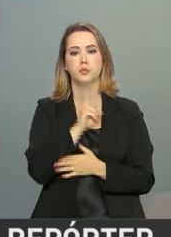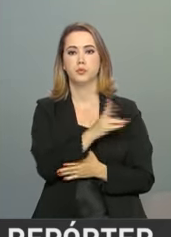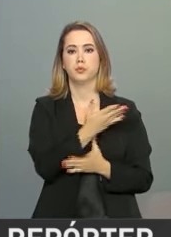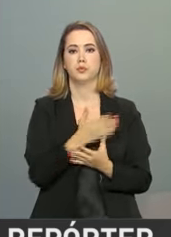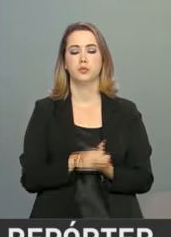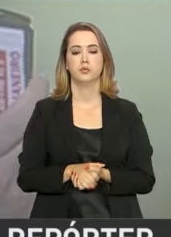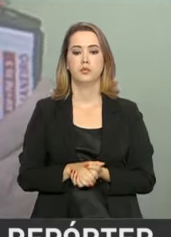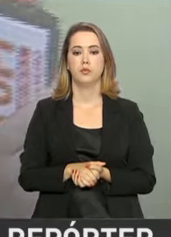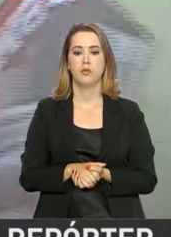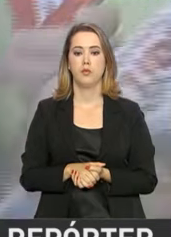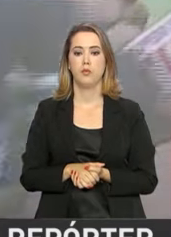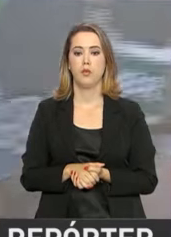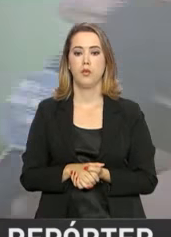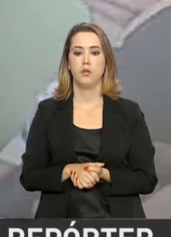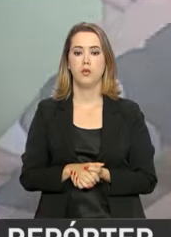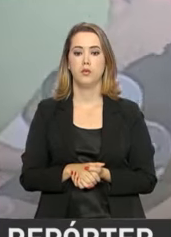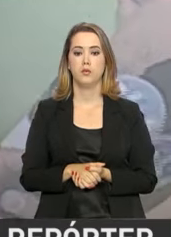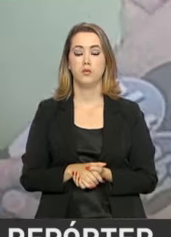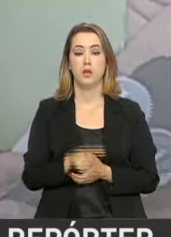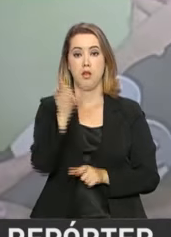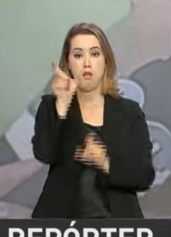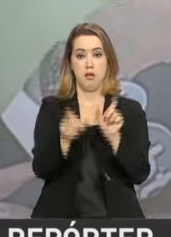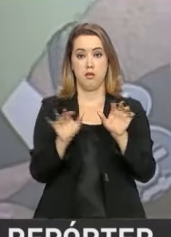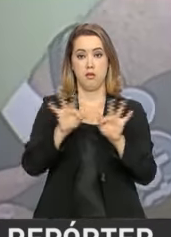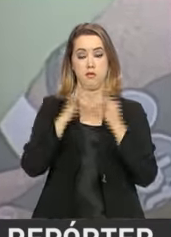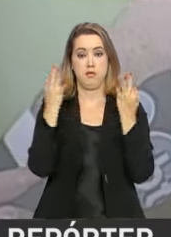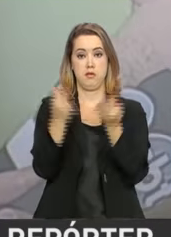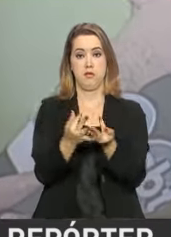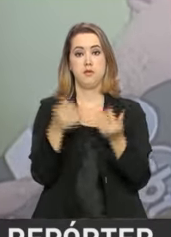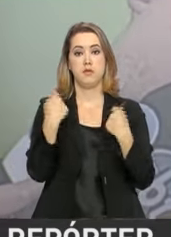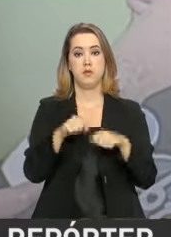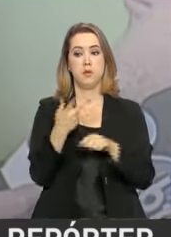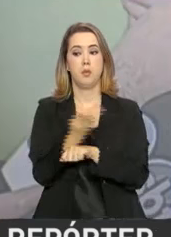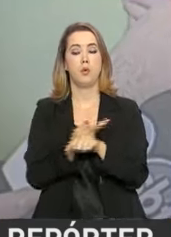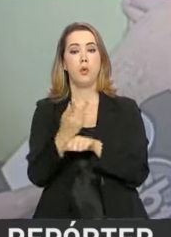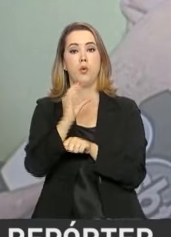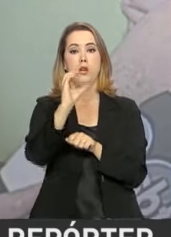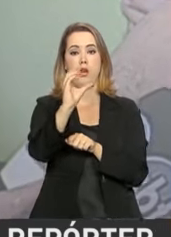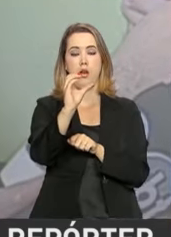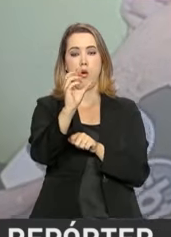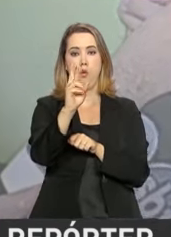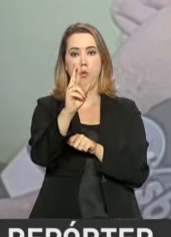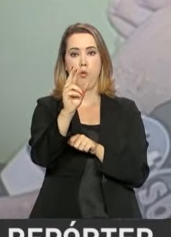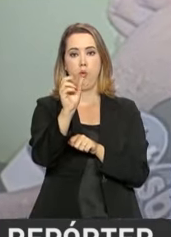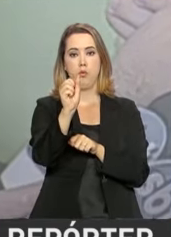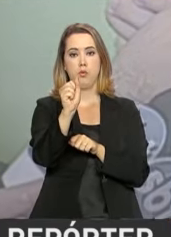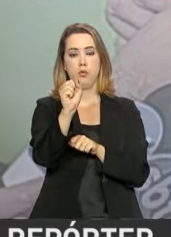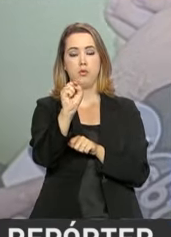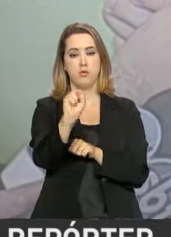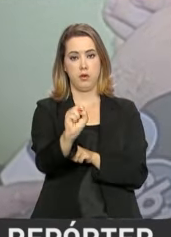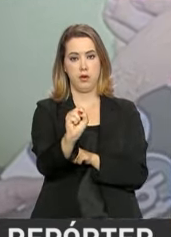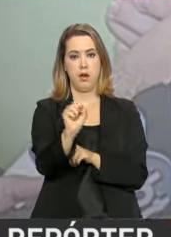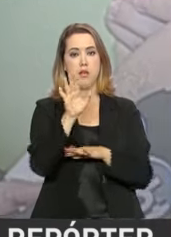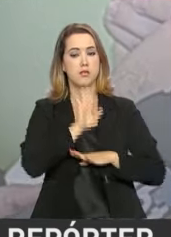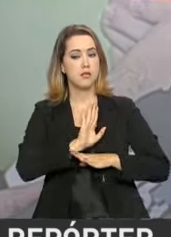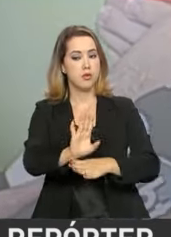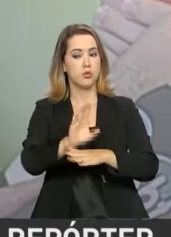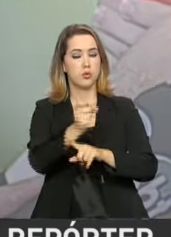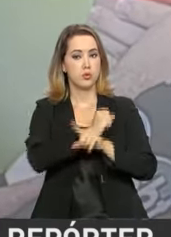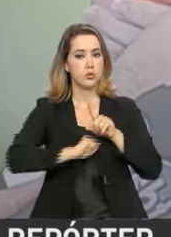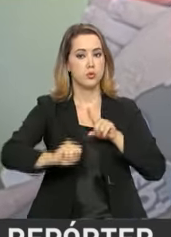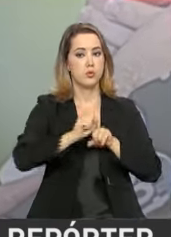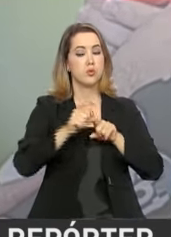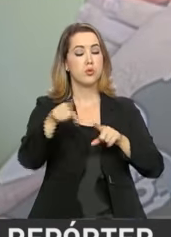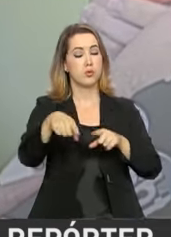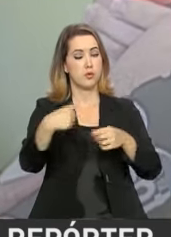ouvi-lo. Essa família vai ter que procurar o CRAS, que é o Centro de Assistência Social da sua do seu